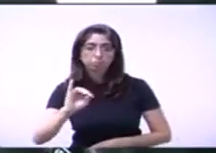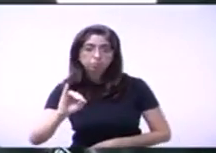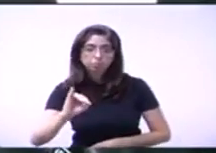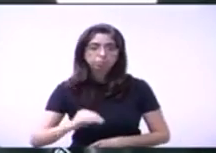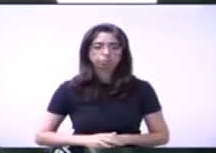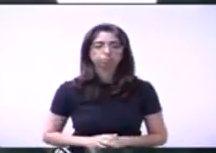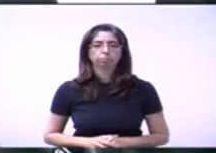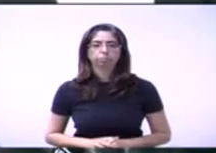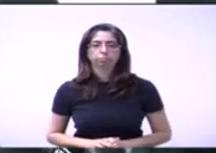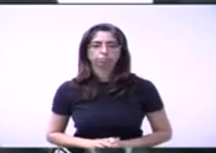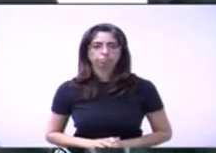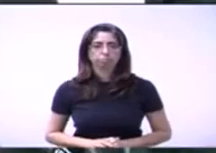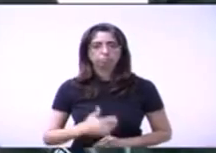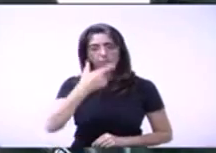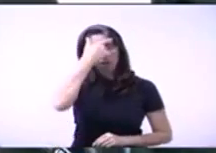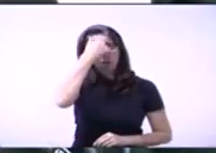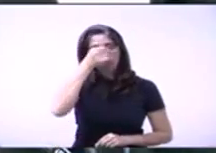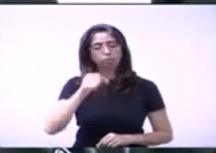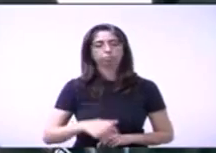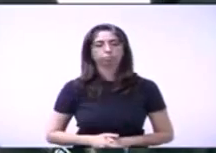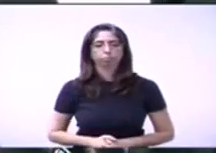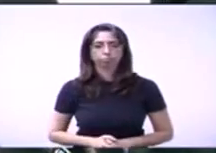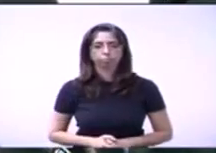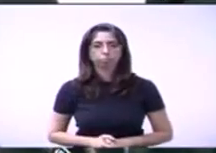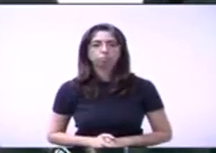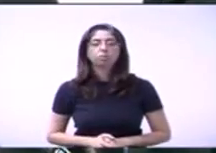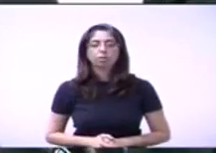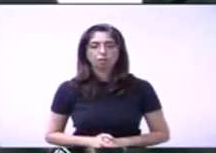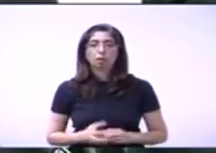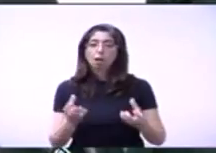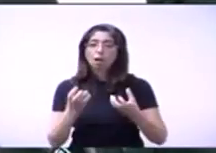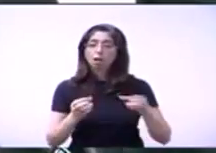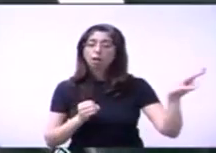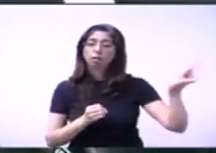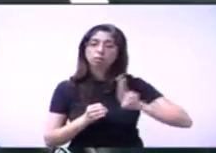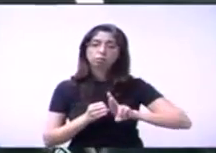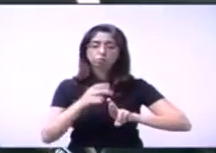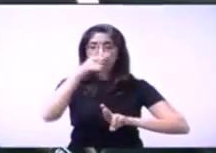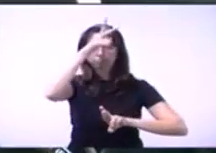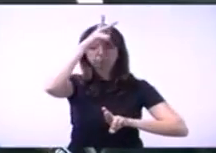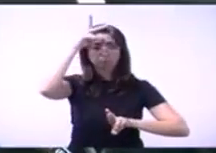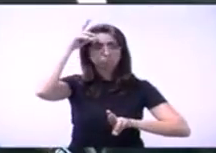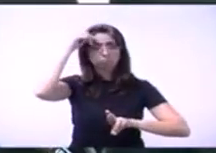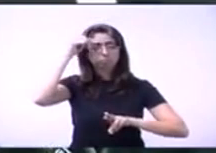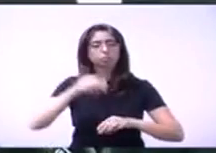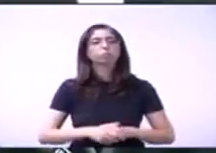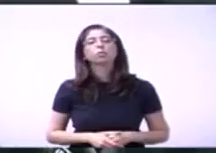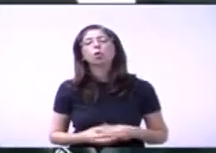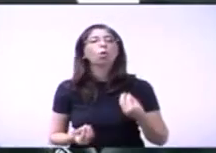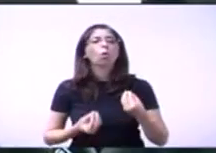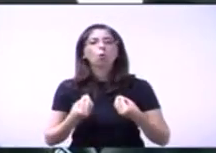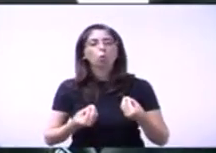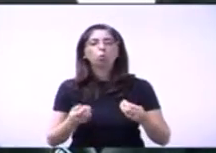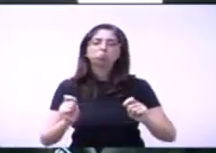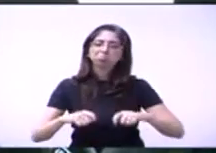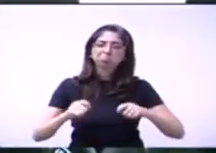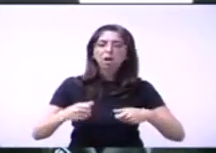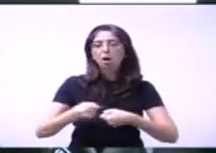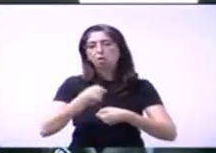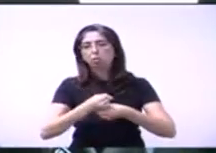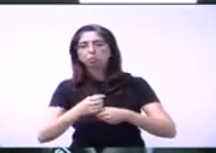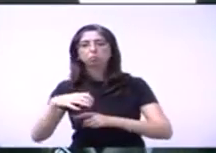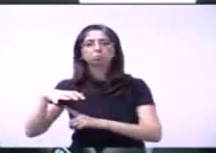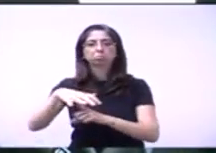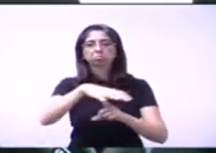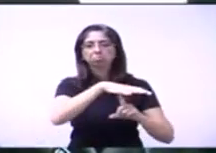129, do vereador Edilcinho Rodrigues, requer informações ao Executivo sobre a construção de uma praça